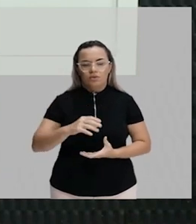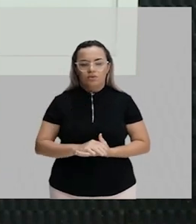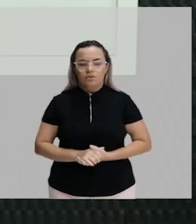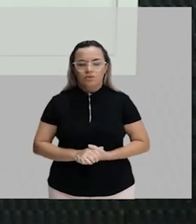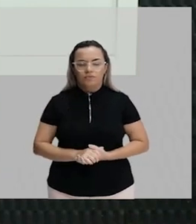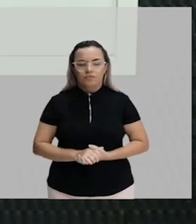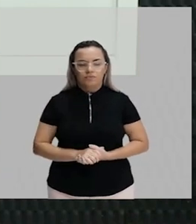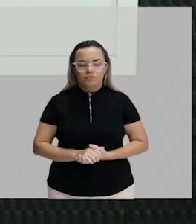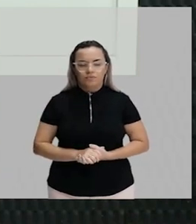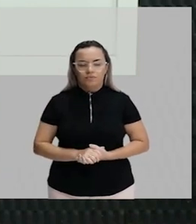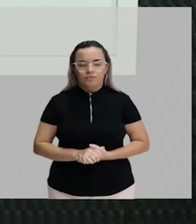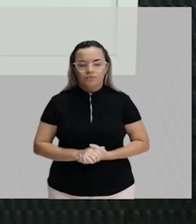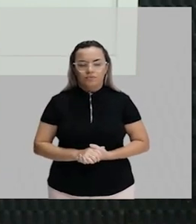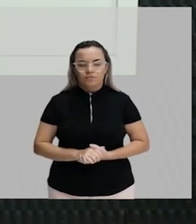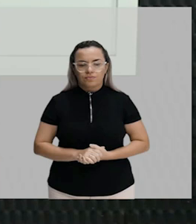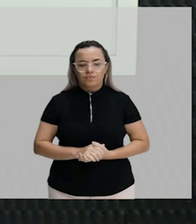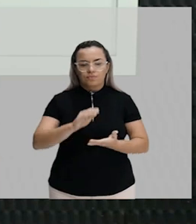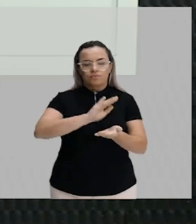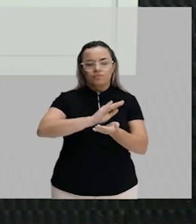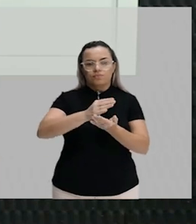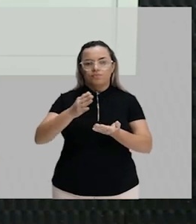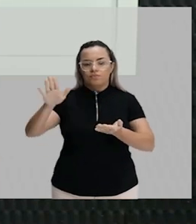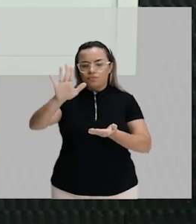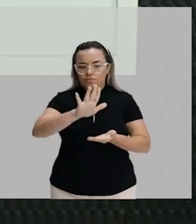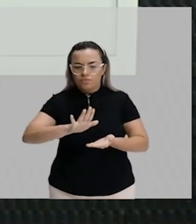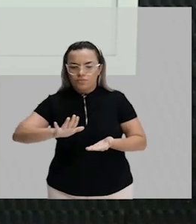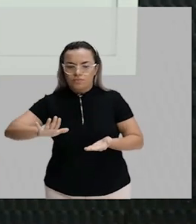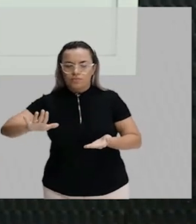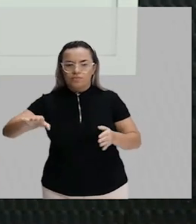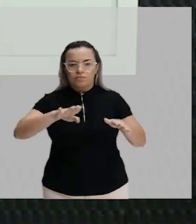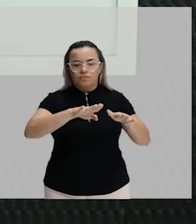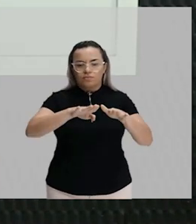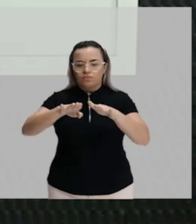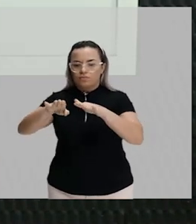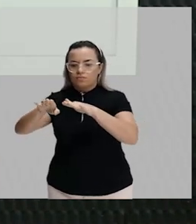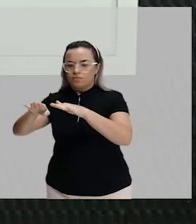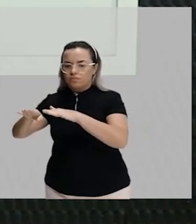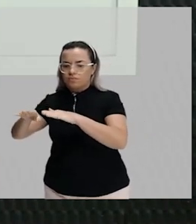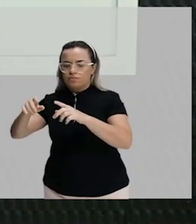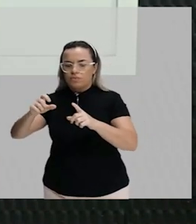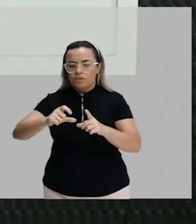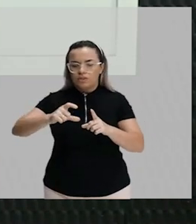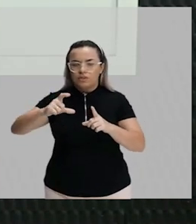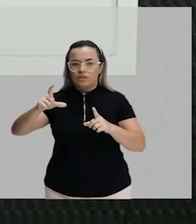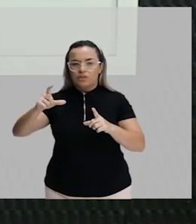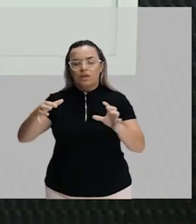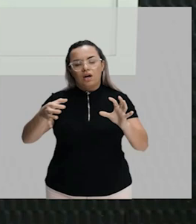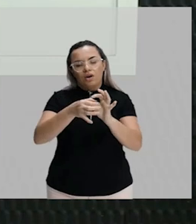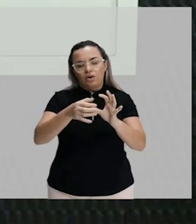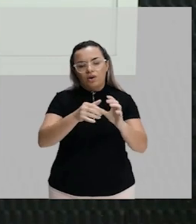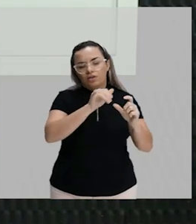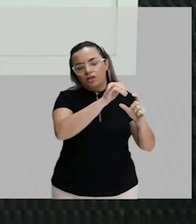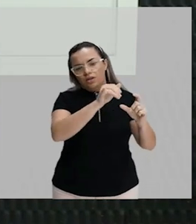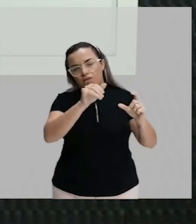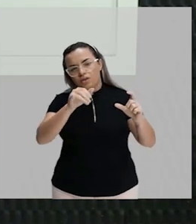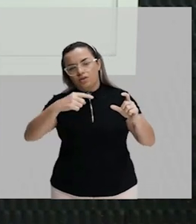seguinte o TR ele diz que o módulo desse Campo é proporcional à intensidade da corrente el que percorre o solenoide então a gente